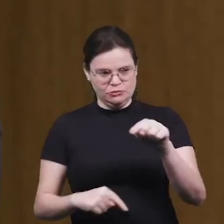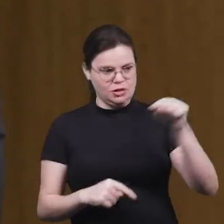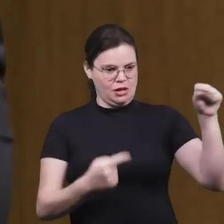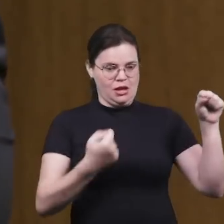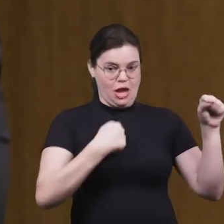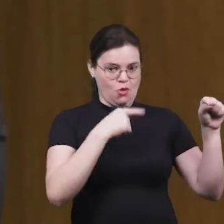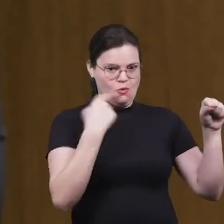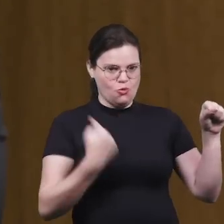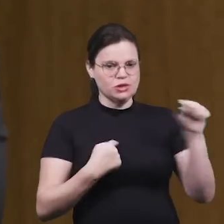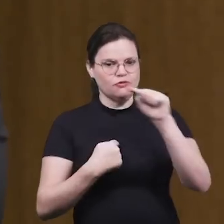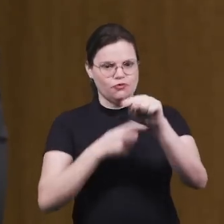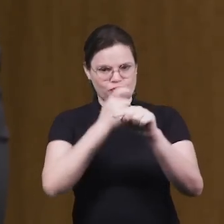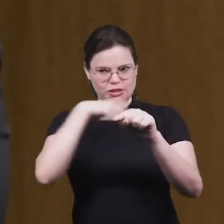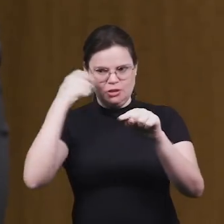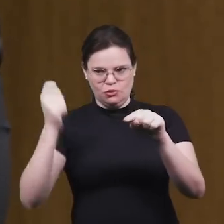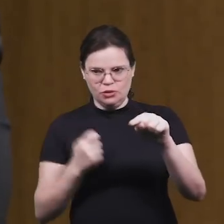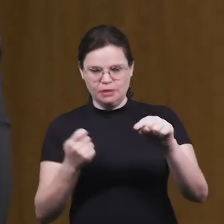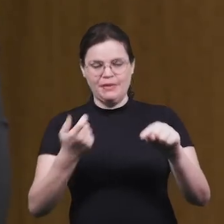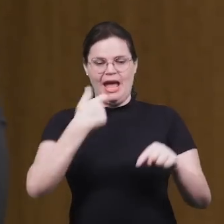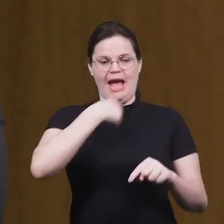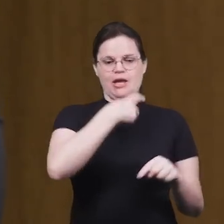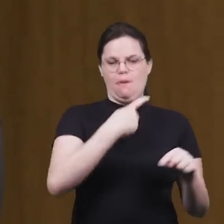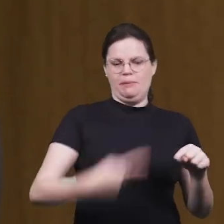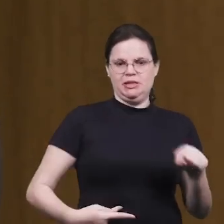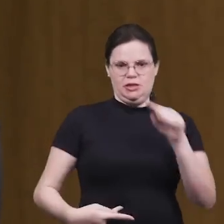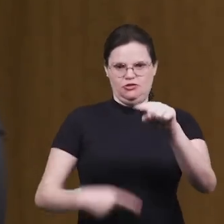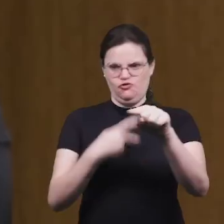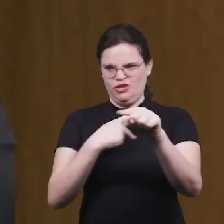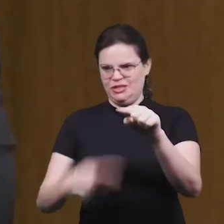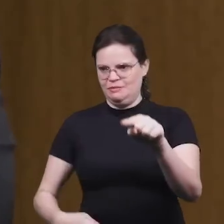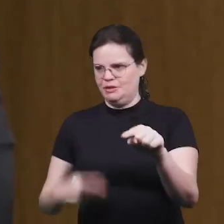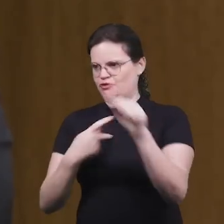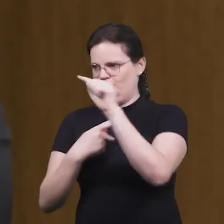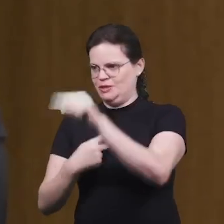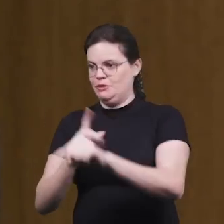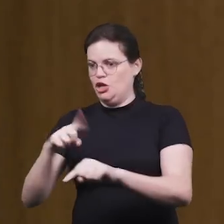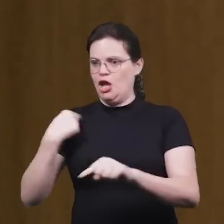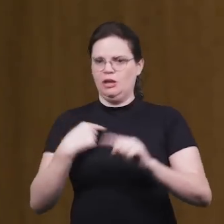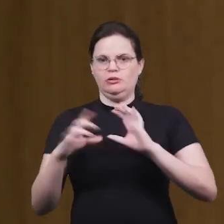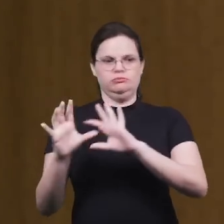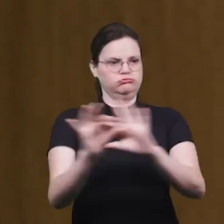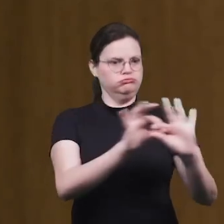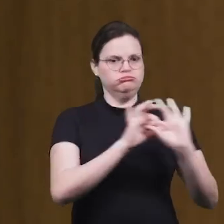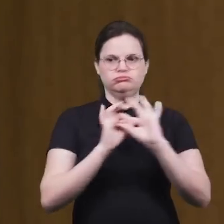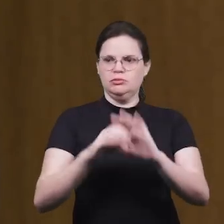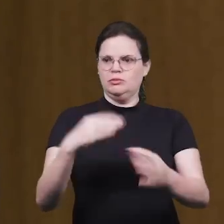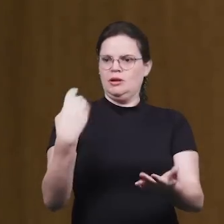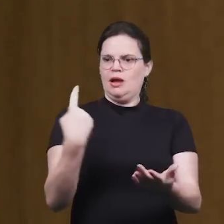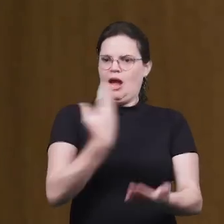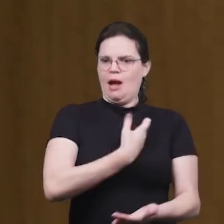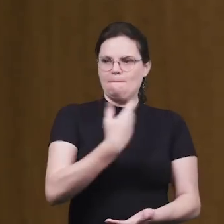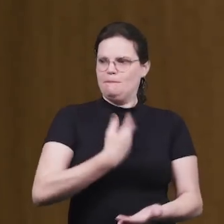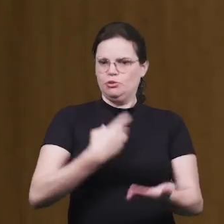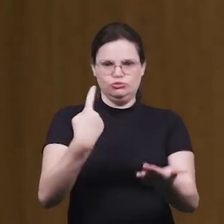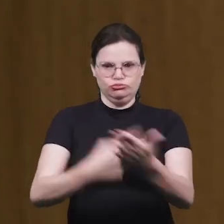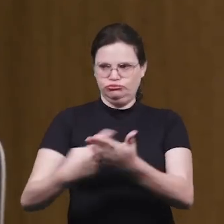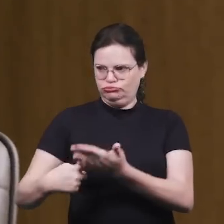Ucrânia, eu vou ser presidente da Rússia, a Sofia vai ser presidente do Brasil, mas nós vamos ser países amigos,